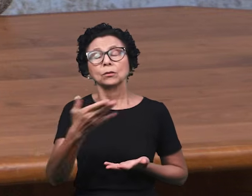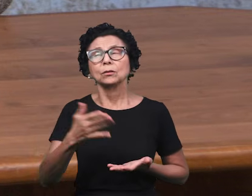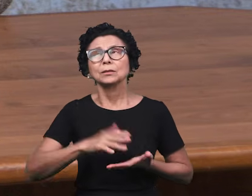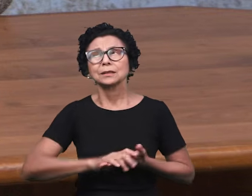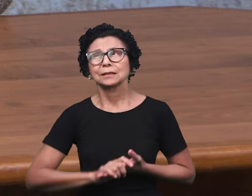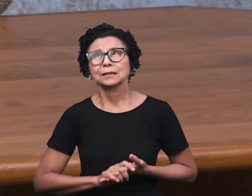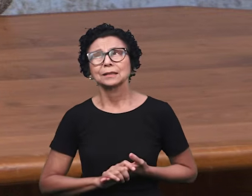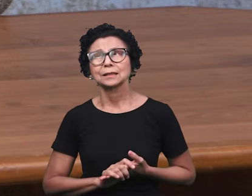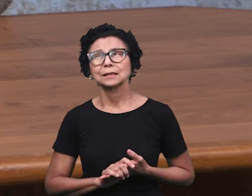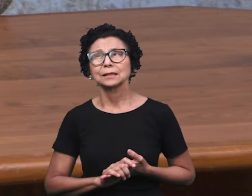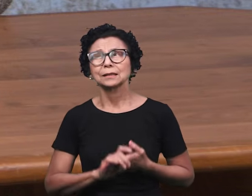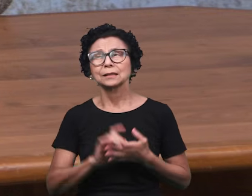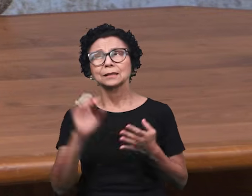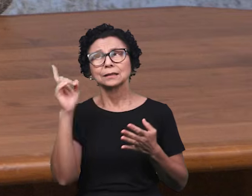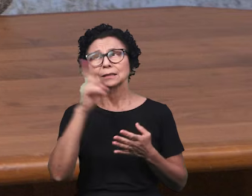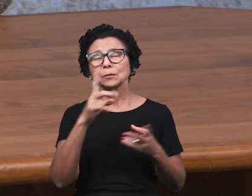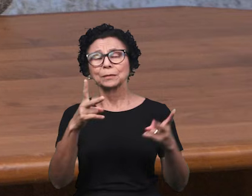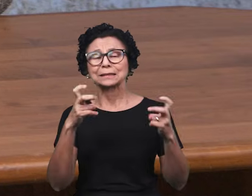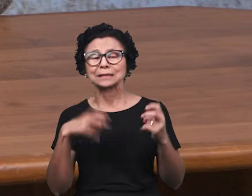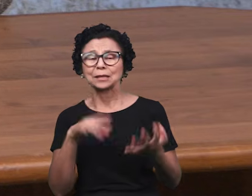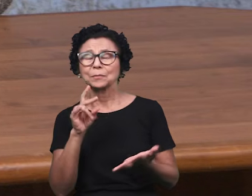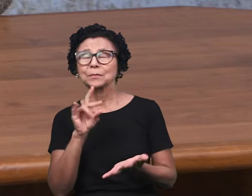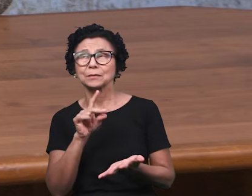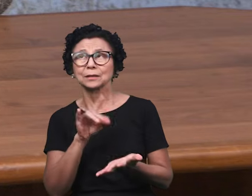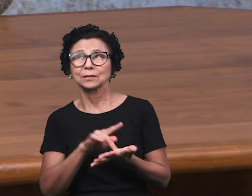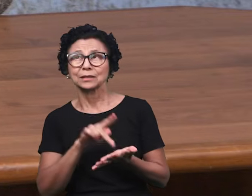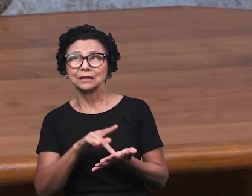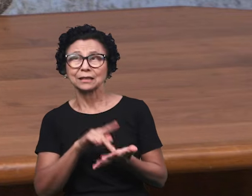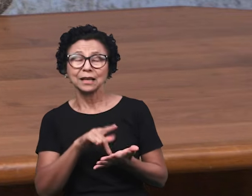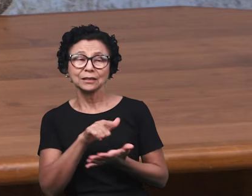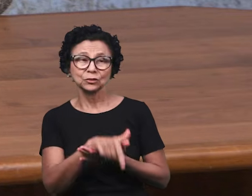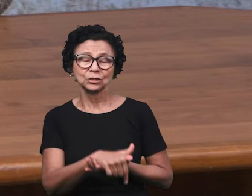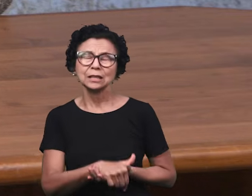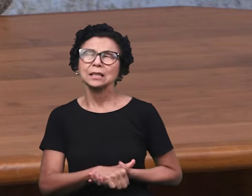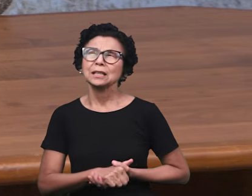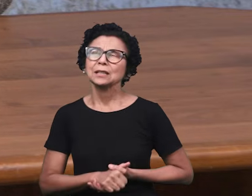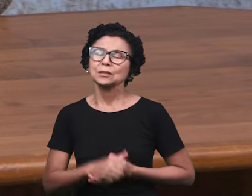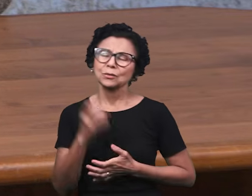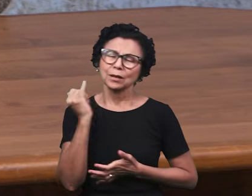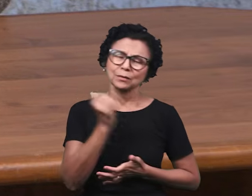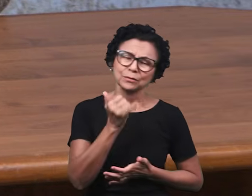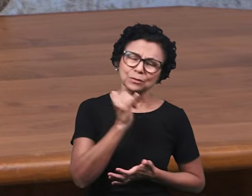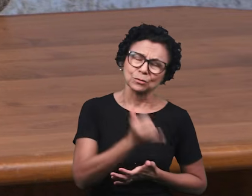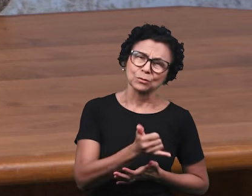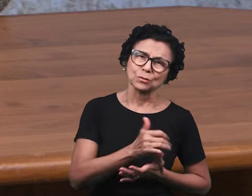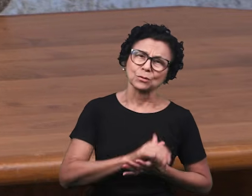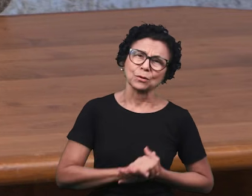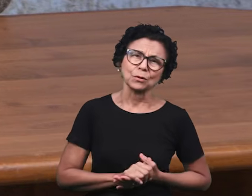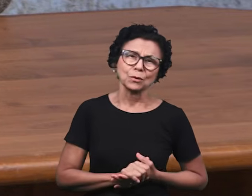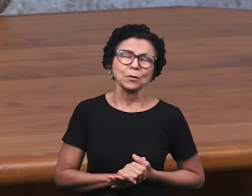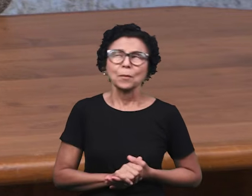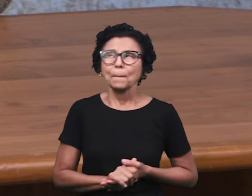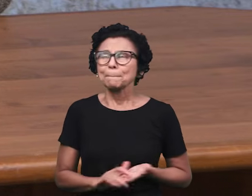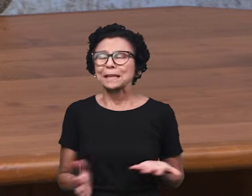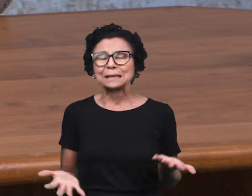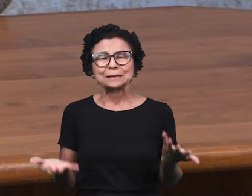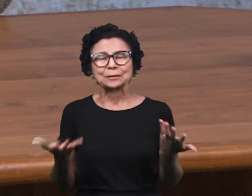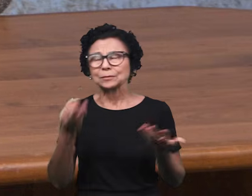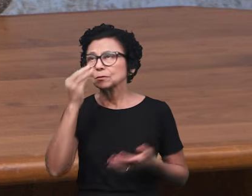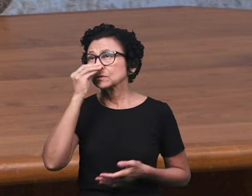Feriste-os e não lhes doeu, consumiste-os e não quiseram receber a